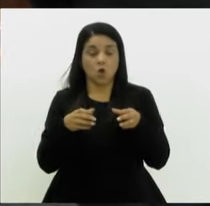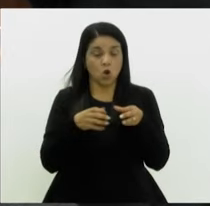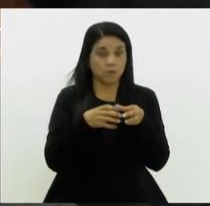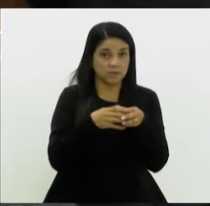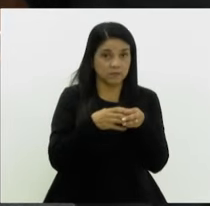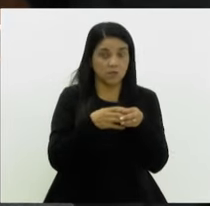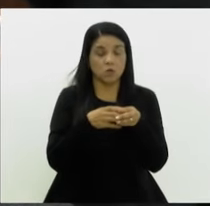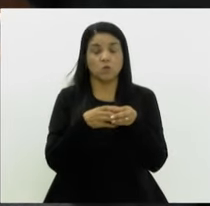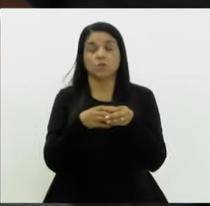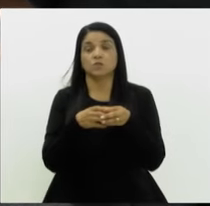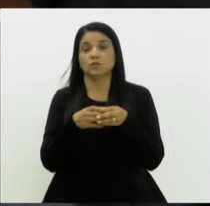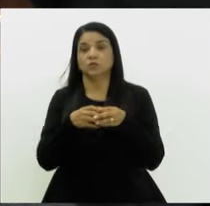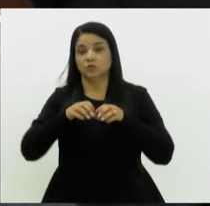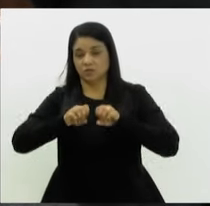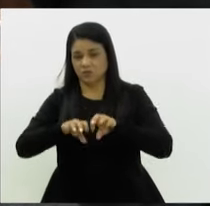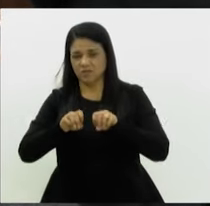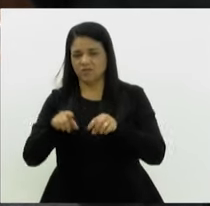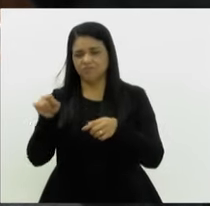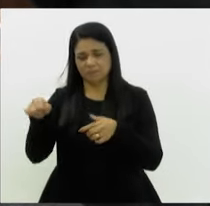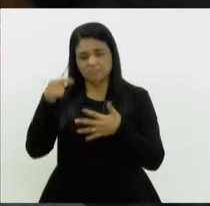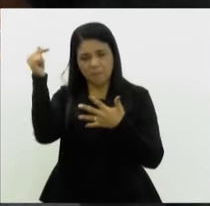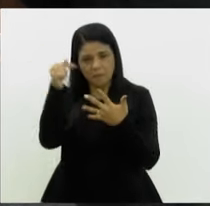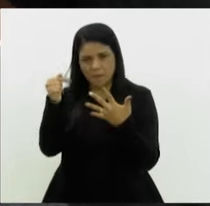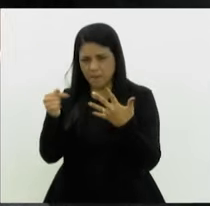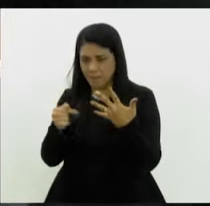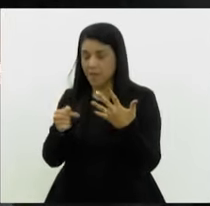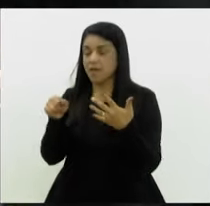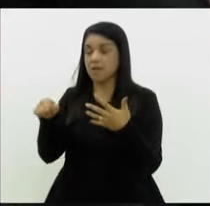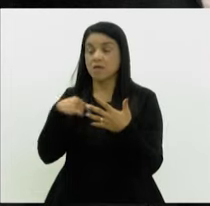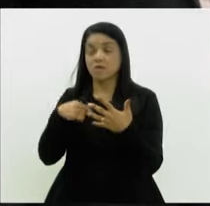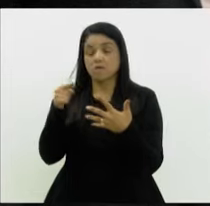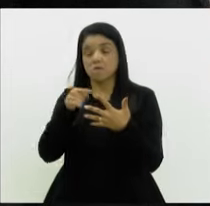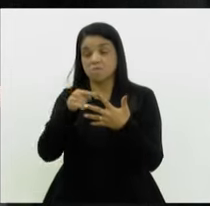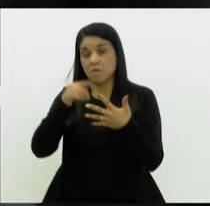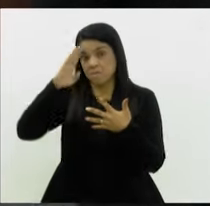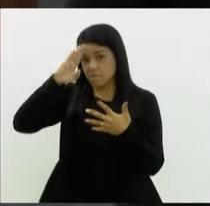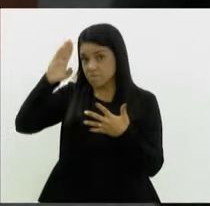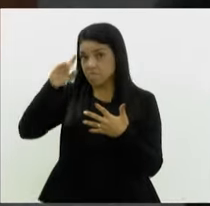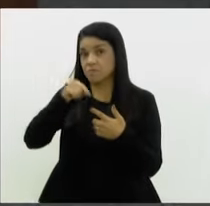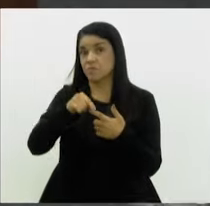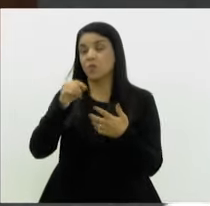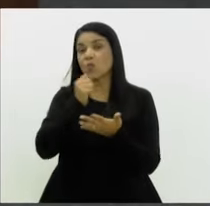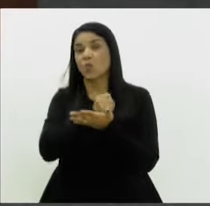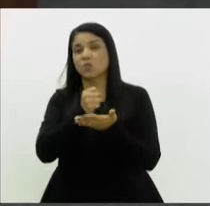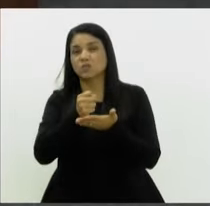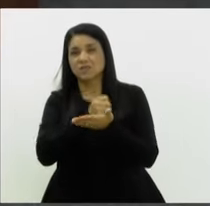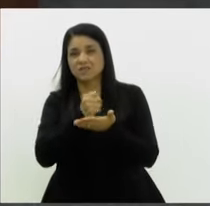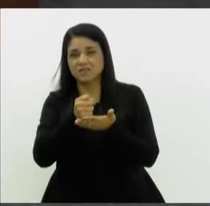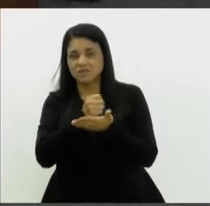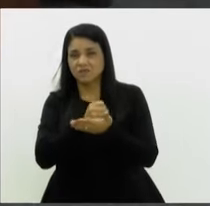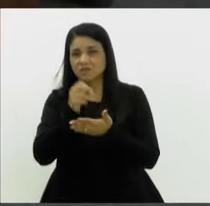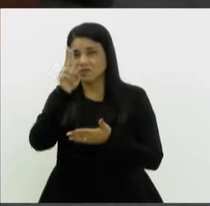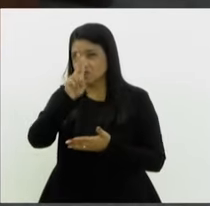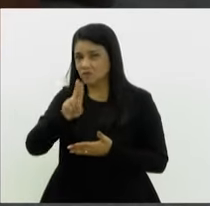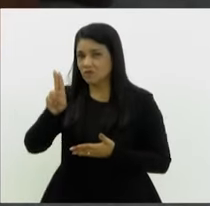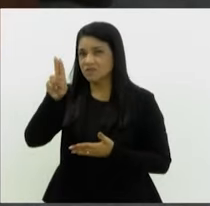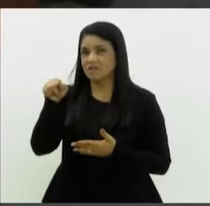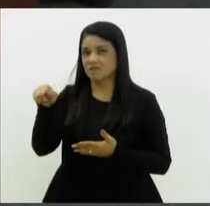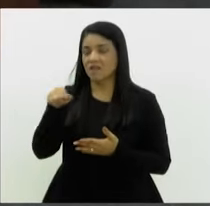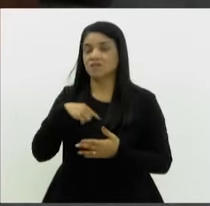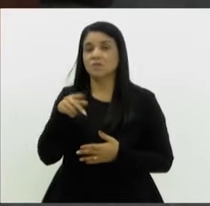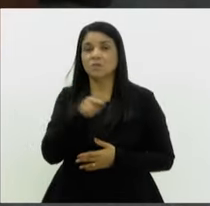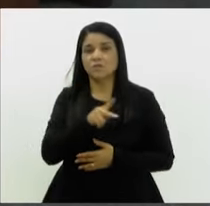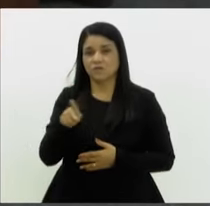série de questões pertinentes, mas tem um ponto, que é a questão da contratação das universidades de professor